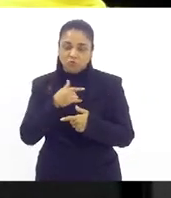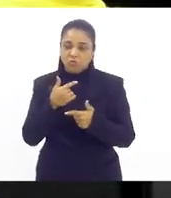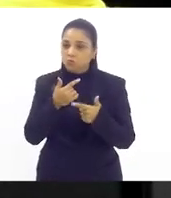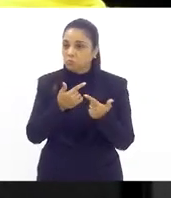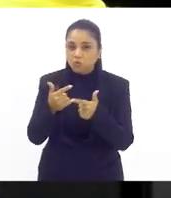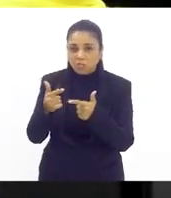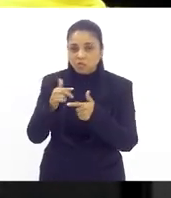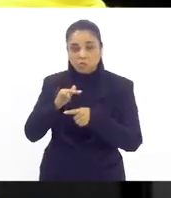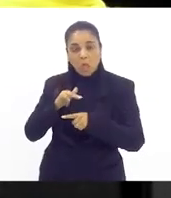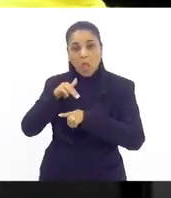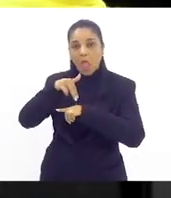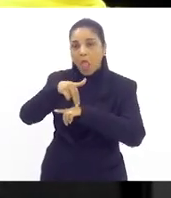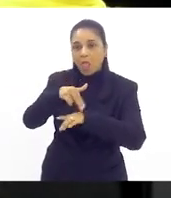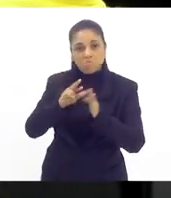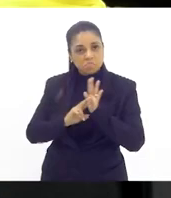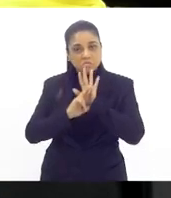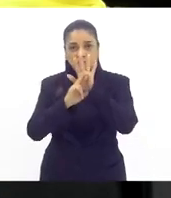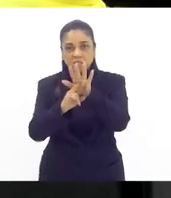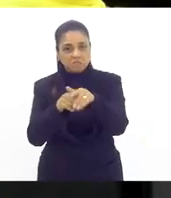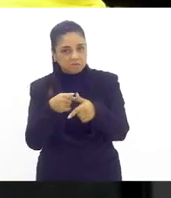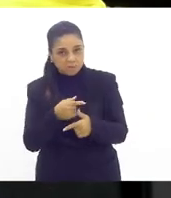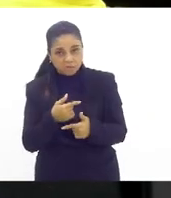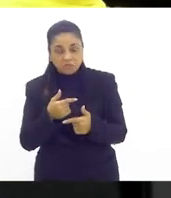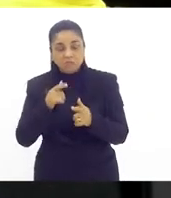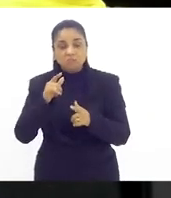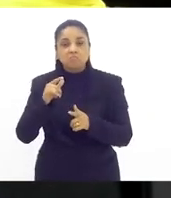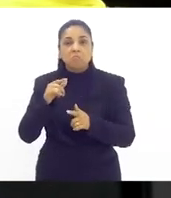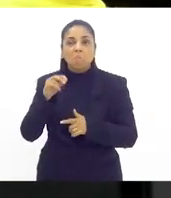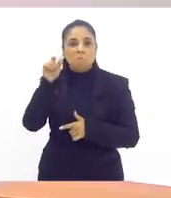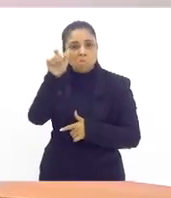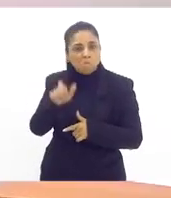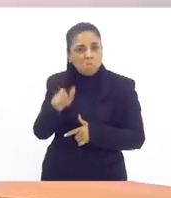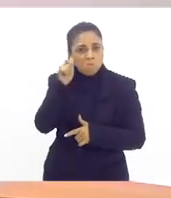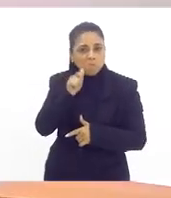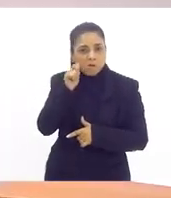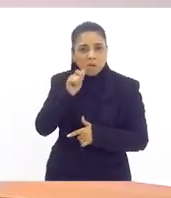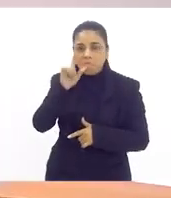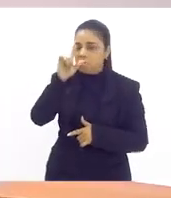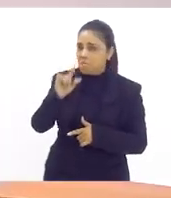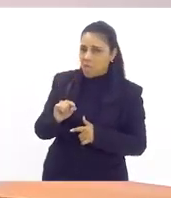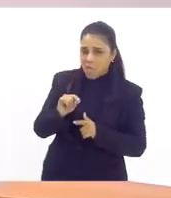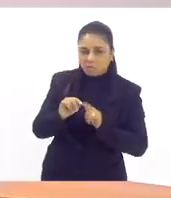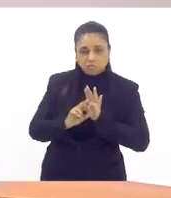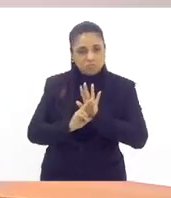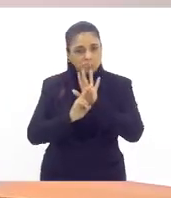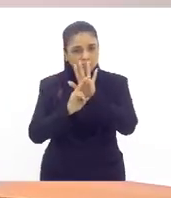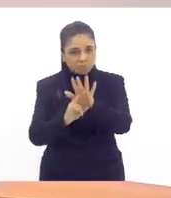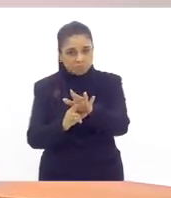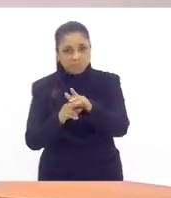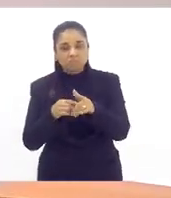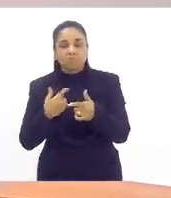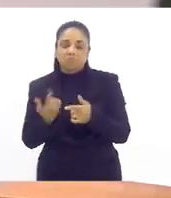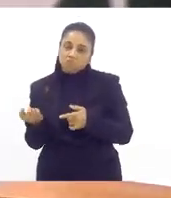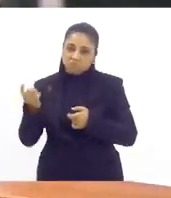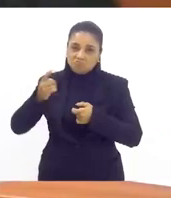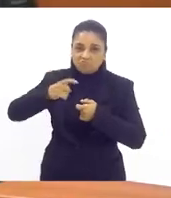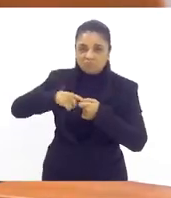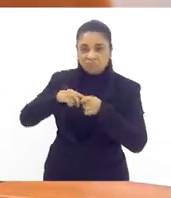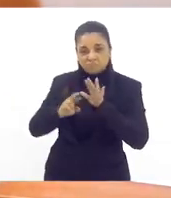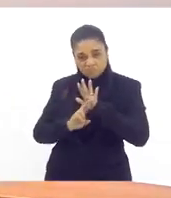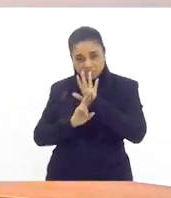tido vez as mulheres então menos ainda nós estamos retomando a frente Nacional de mulheres do hip hop